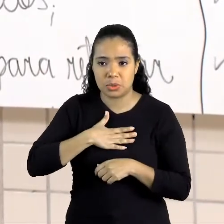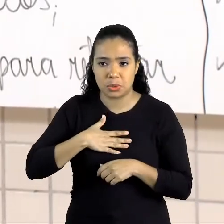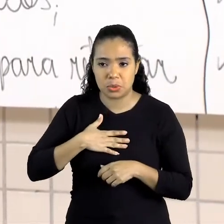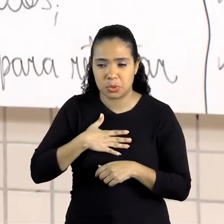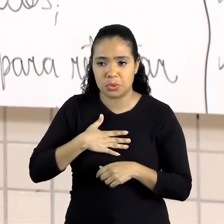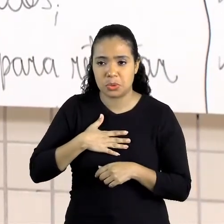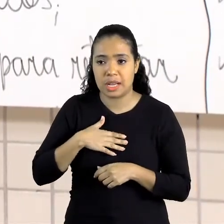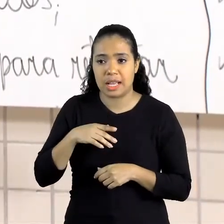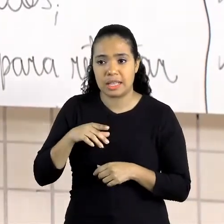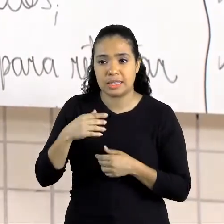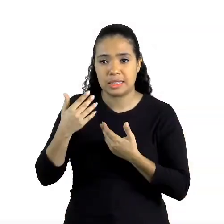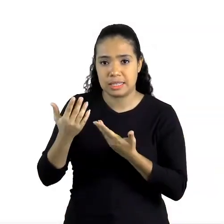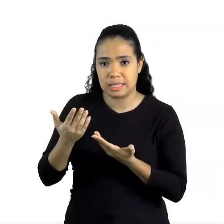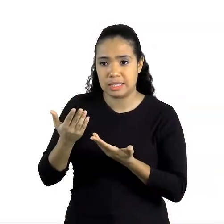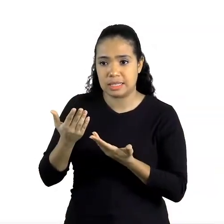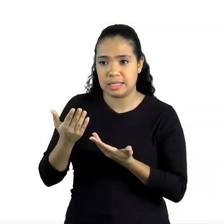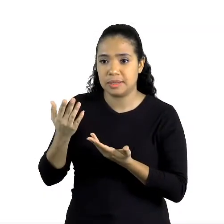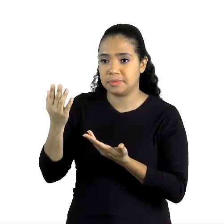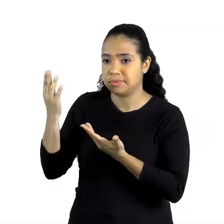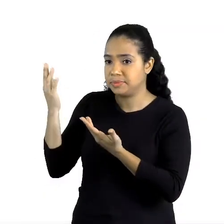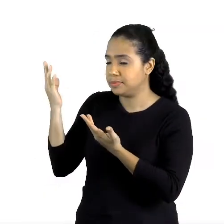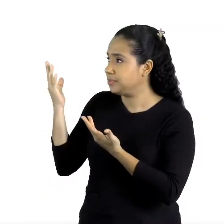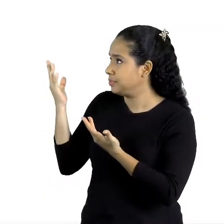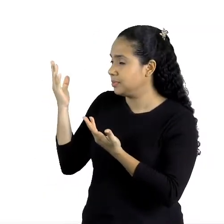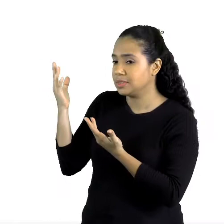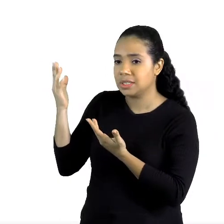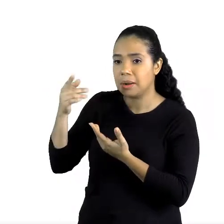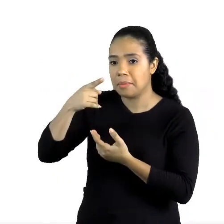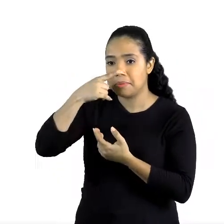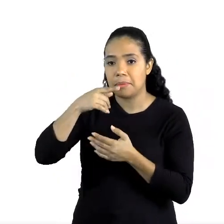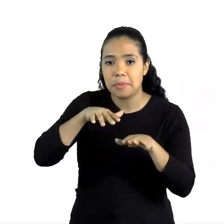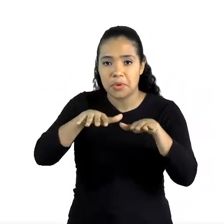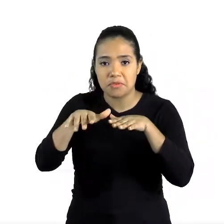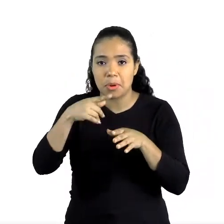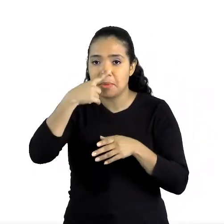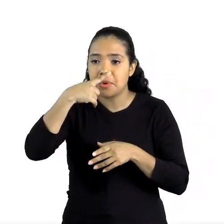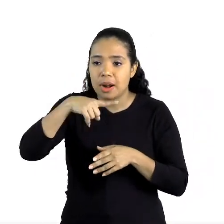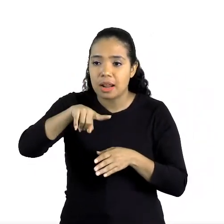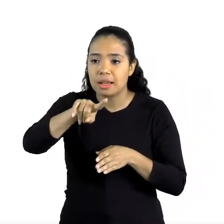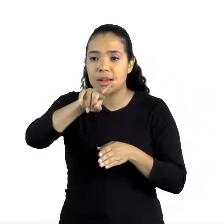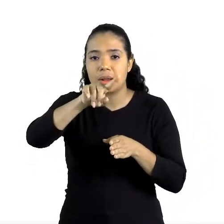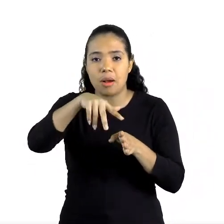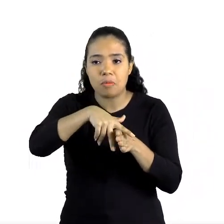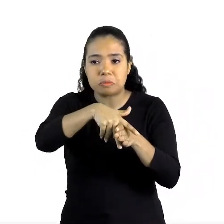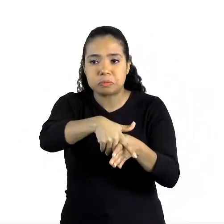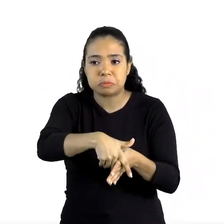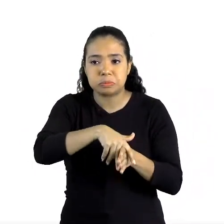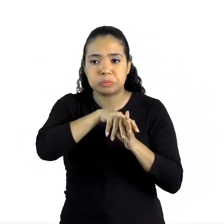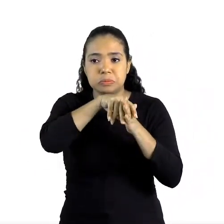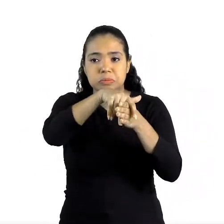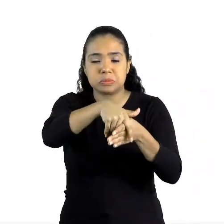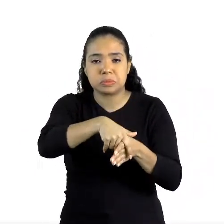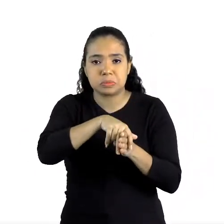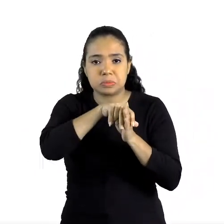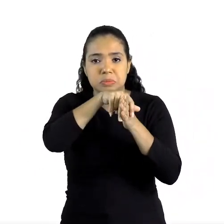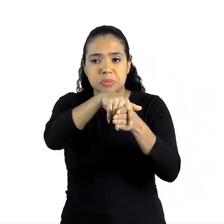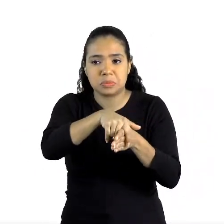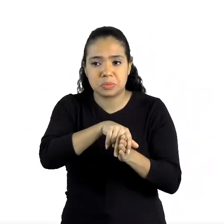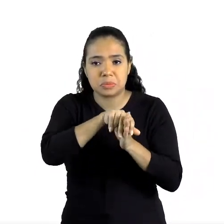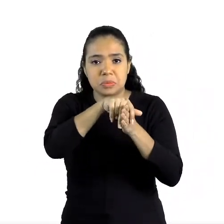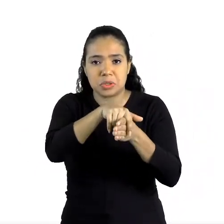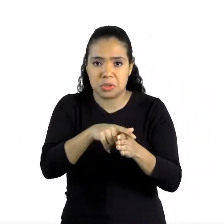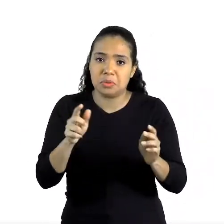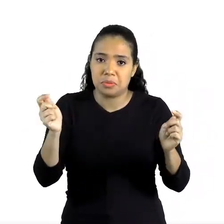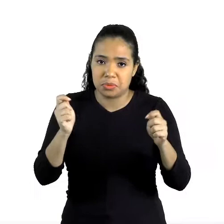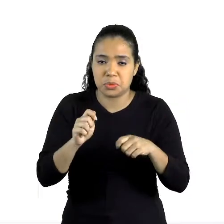capa deles ali se locomovendo, né, no elefante, que em um determinado momento da narrativa eles tiveram que usar um elefante para